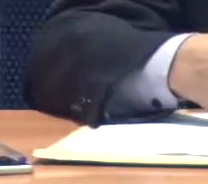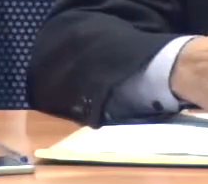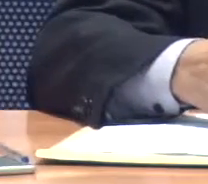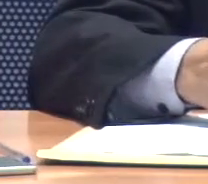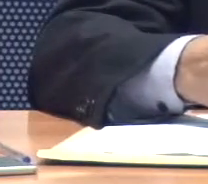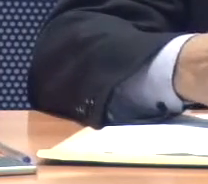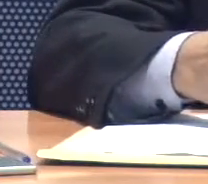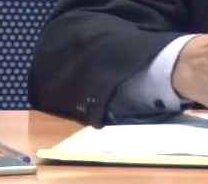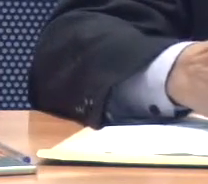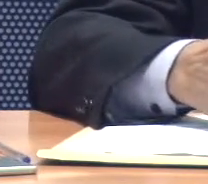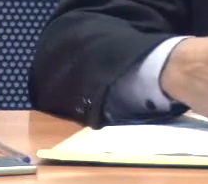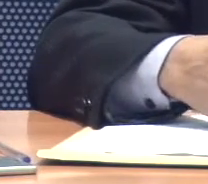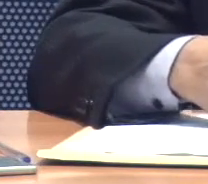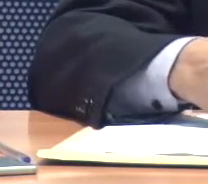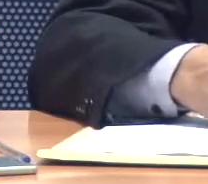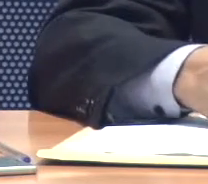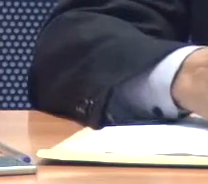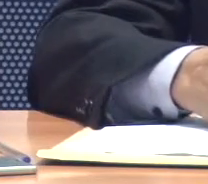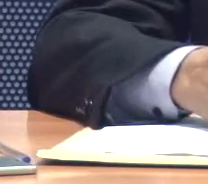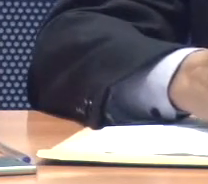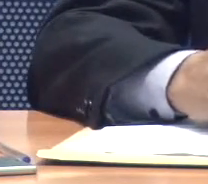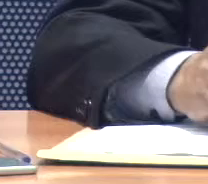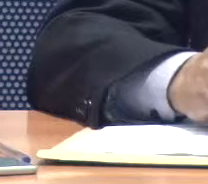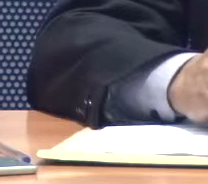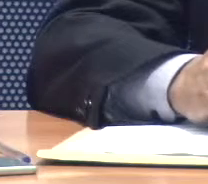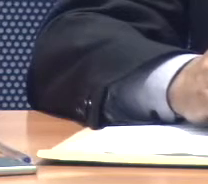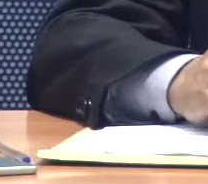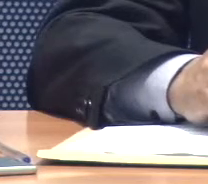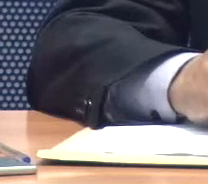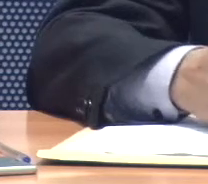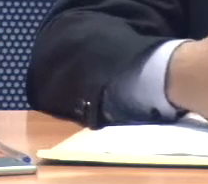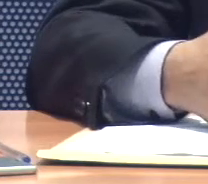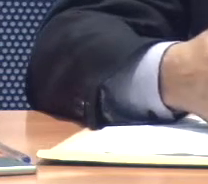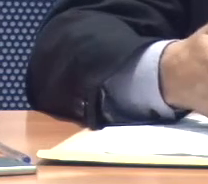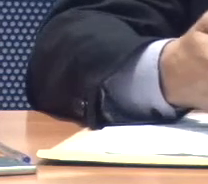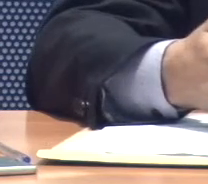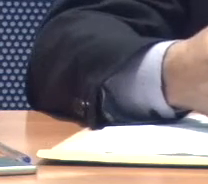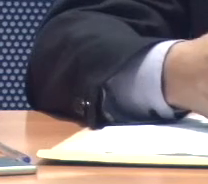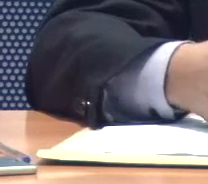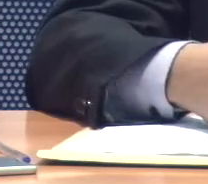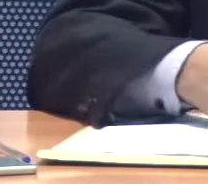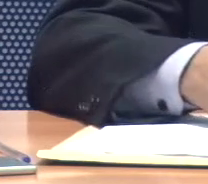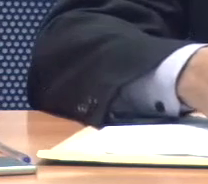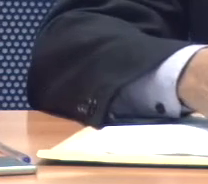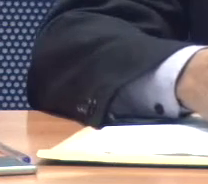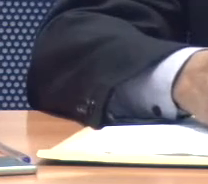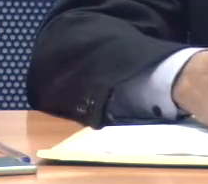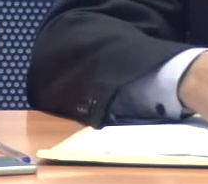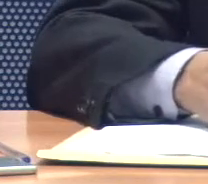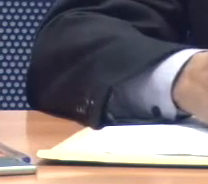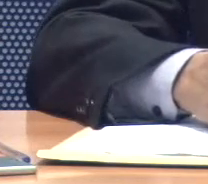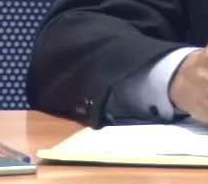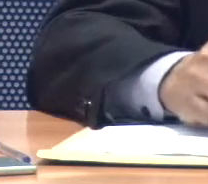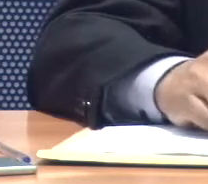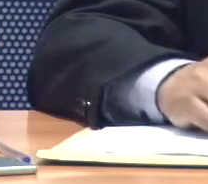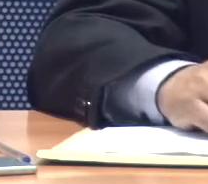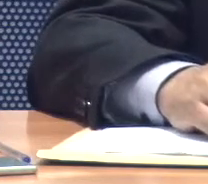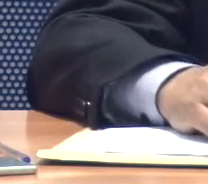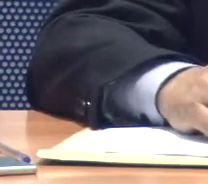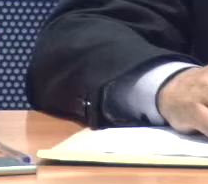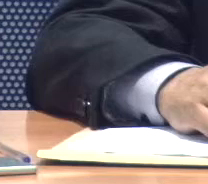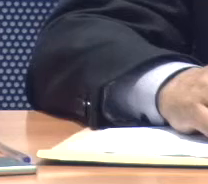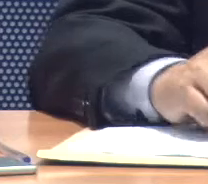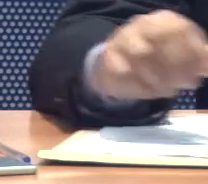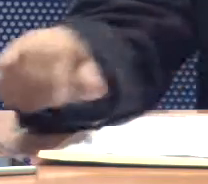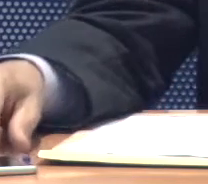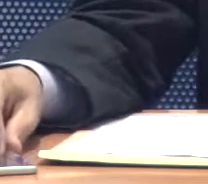quando Minha Casa Minha Vida funcionário público, que foi um lançamento. Pública e... ao processo de apreciação da lei de diretrizes dos órgãos públicos